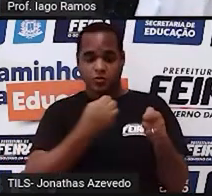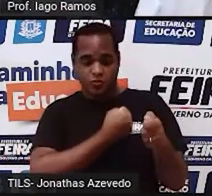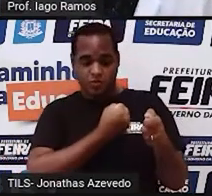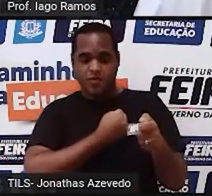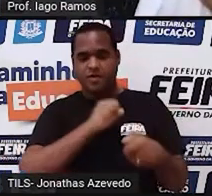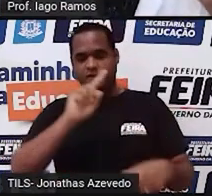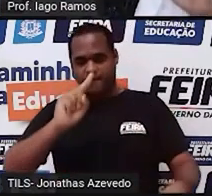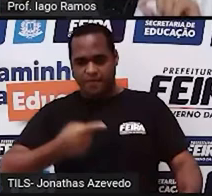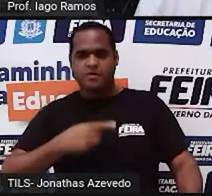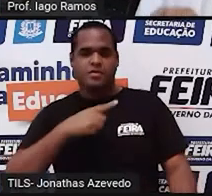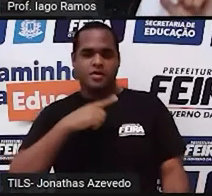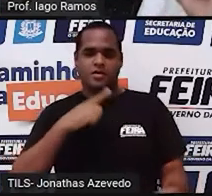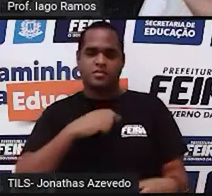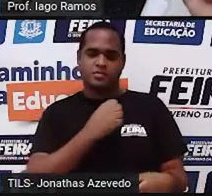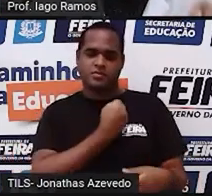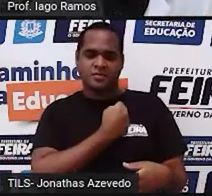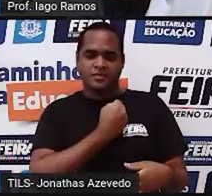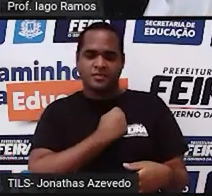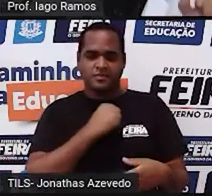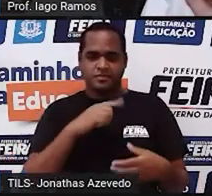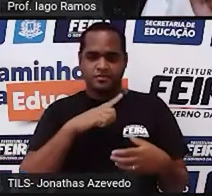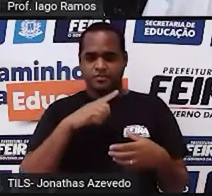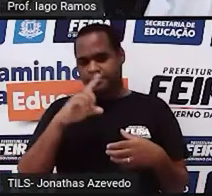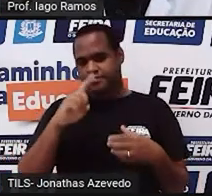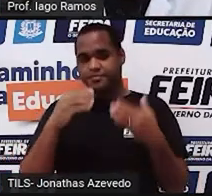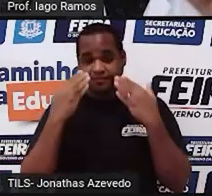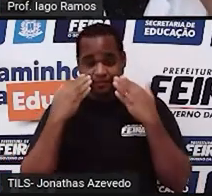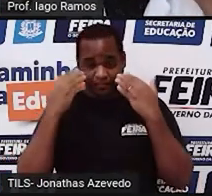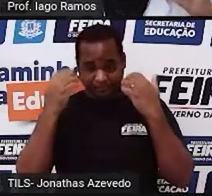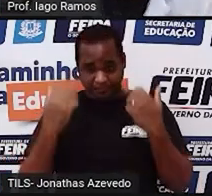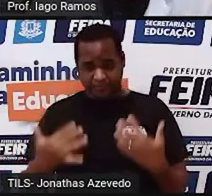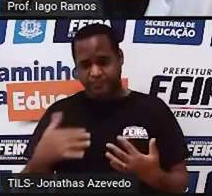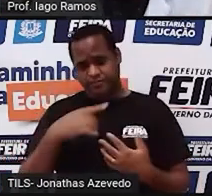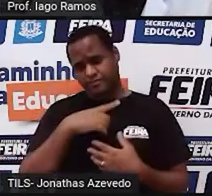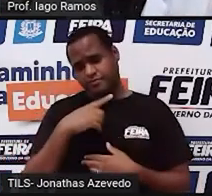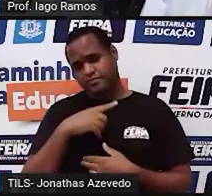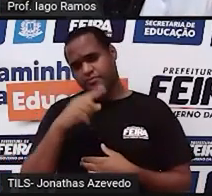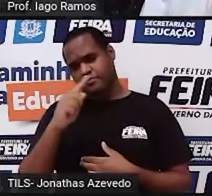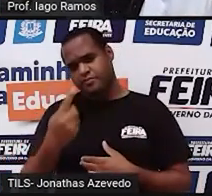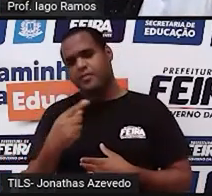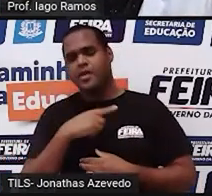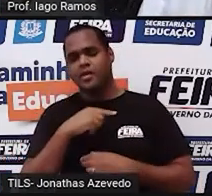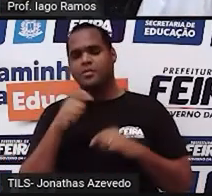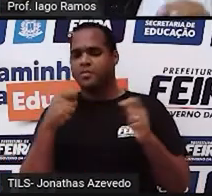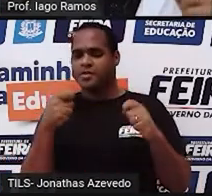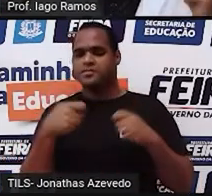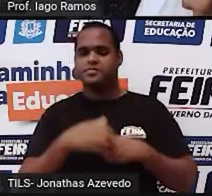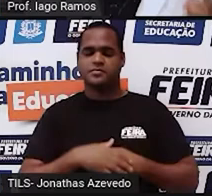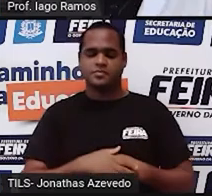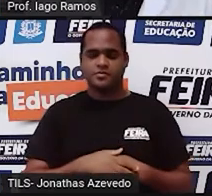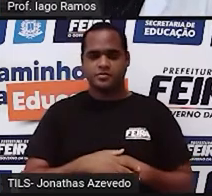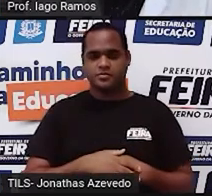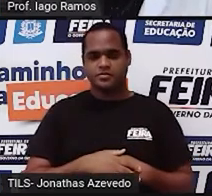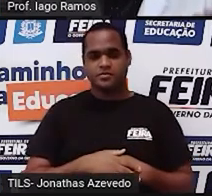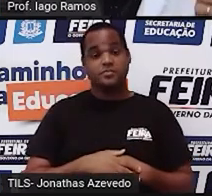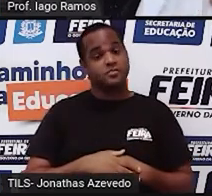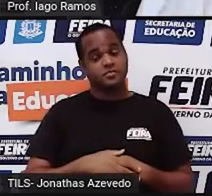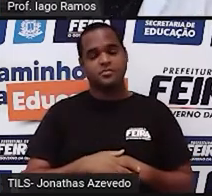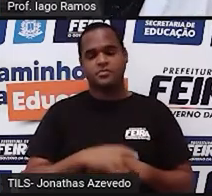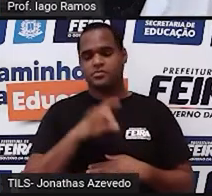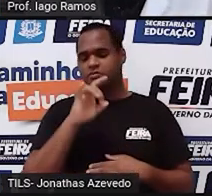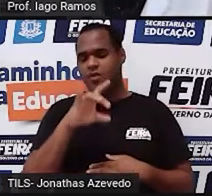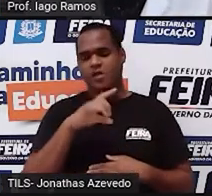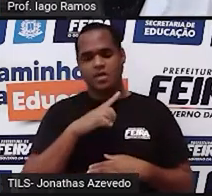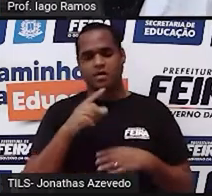ter, para ser número representado na forma decimal tem que ter, é só que